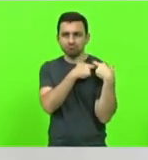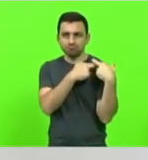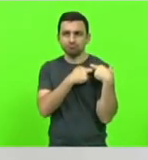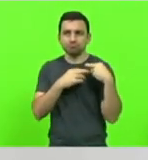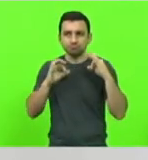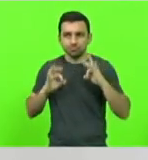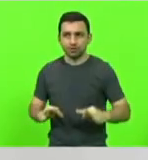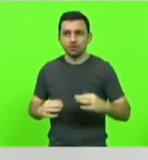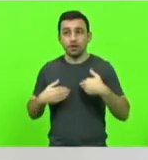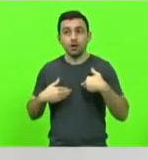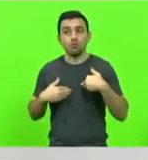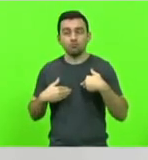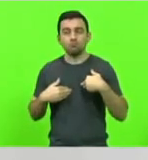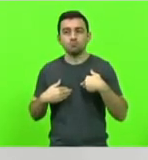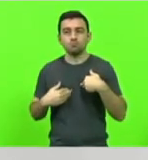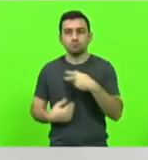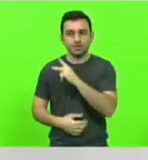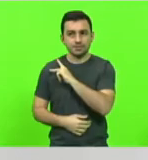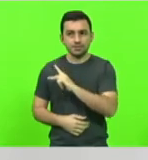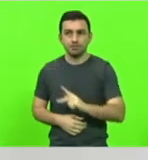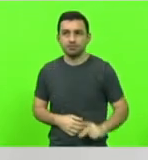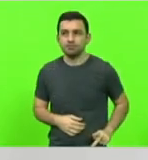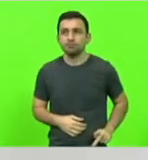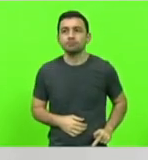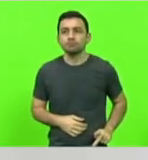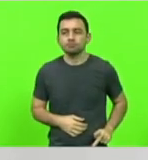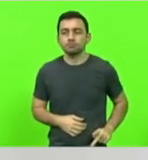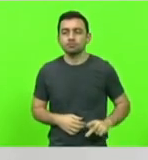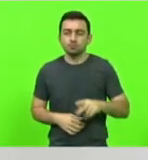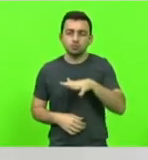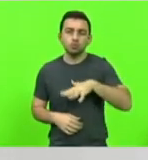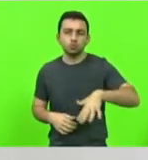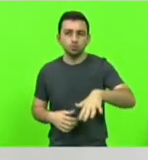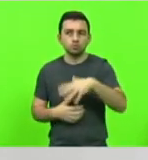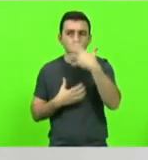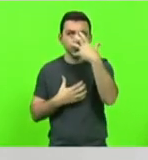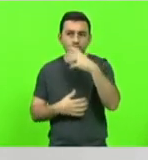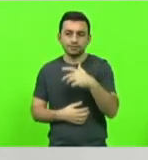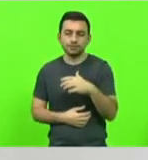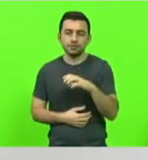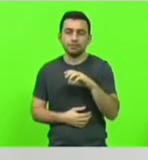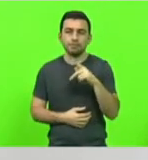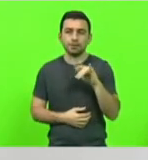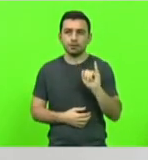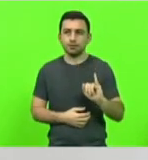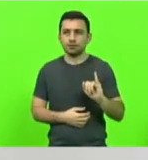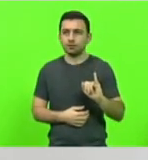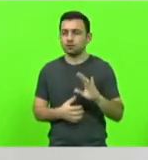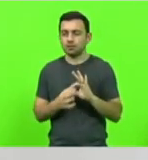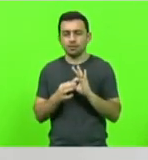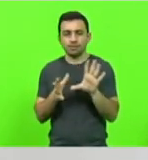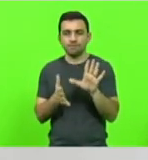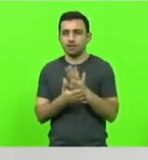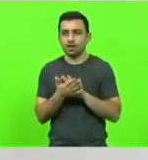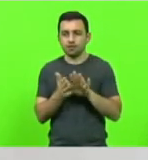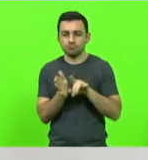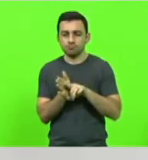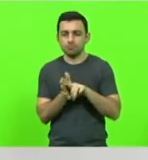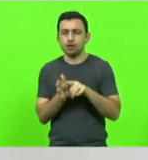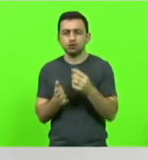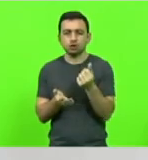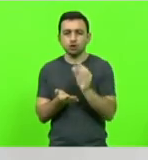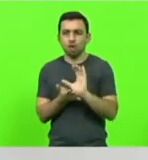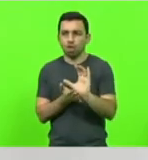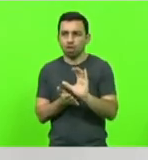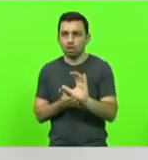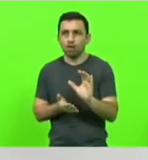pois presidi a CPI dos respiradores. Ele não se encontra à disposição para investimento do governo do Estado, ele